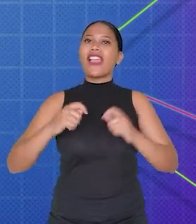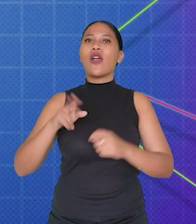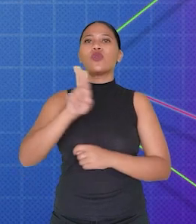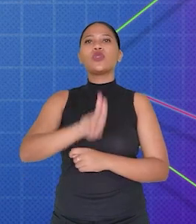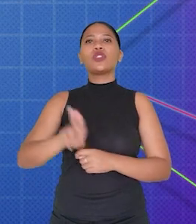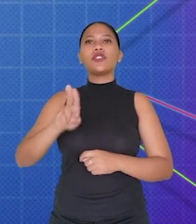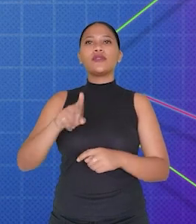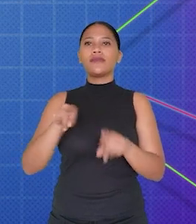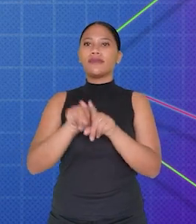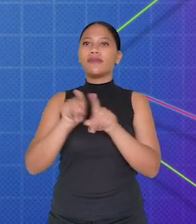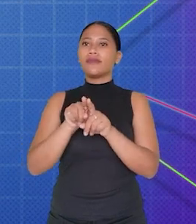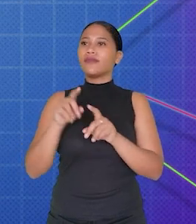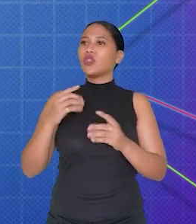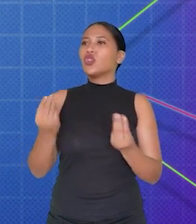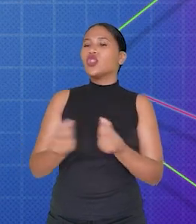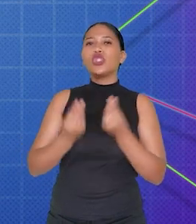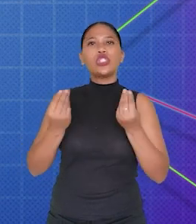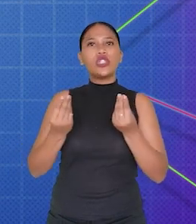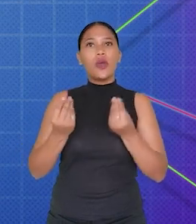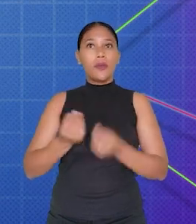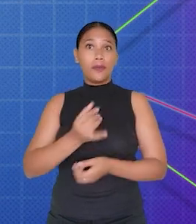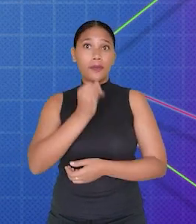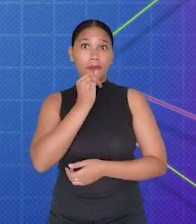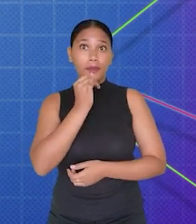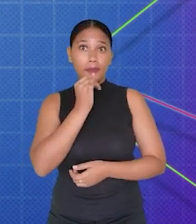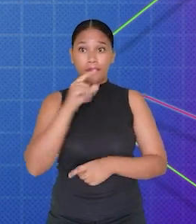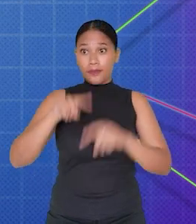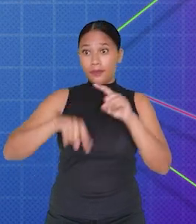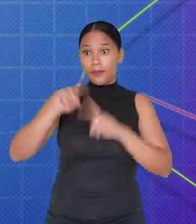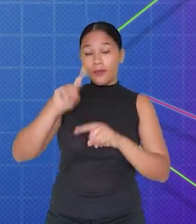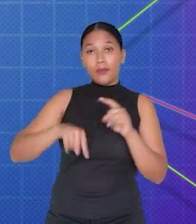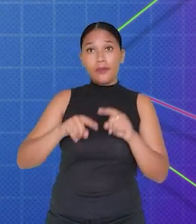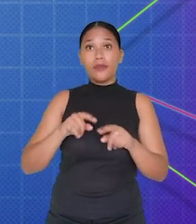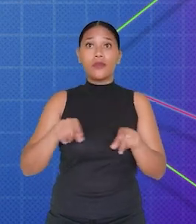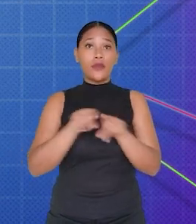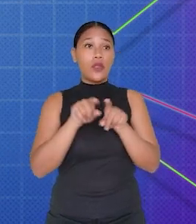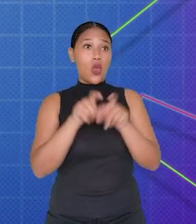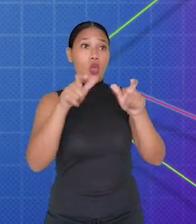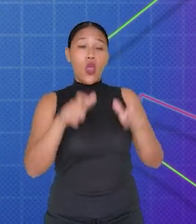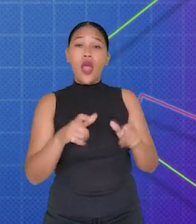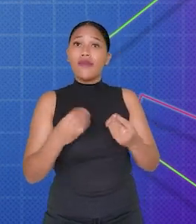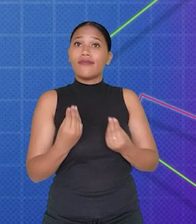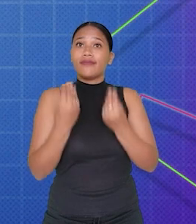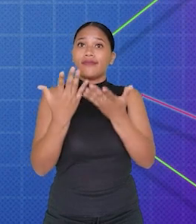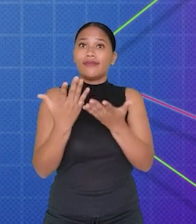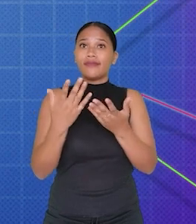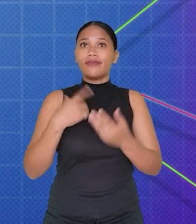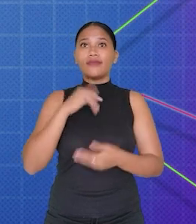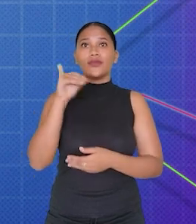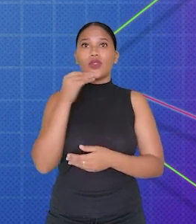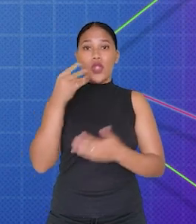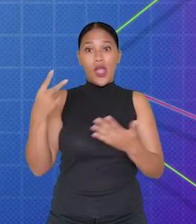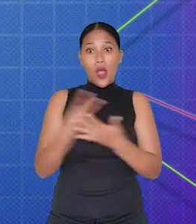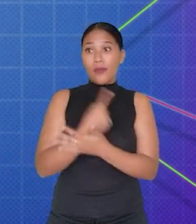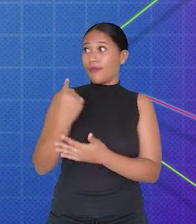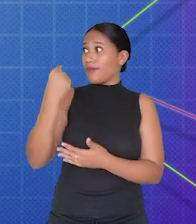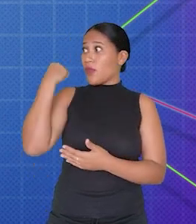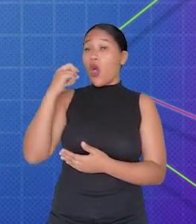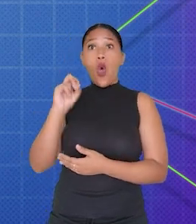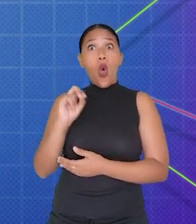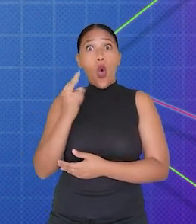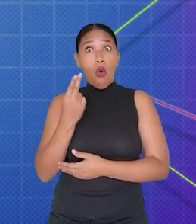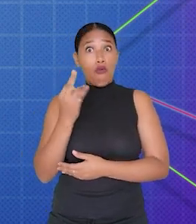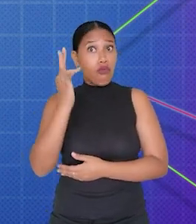ser usada para contar a história de maneira sutil, como objetos, sinais ou locais que dão indícios sobre eventos anteriores ou até